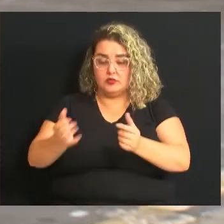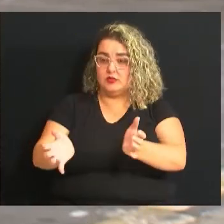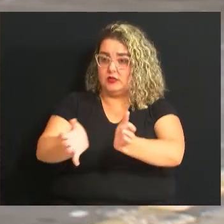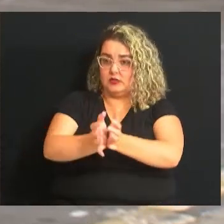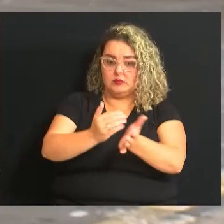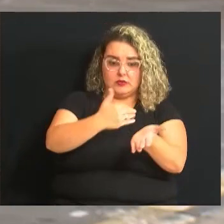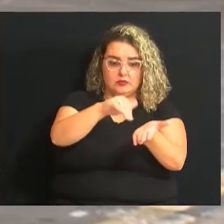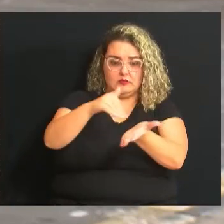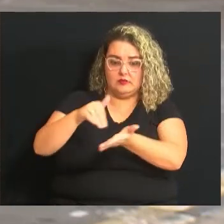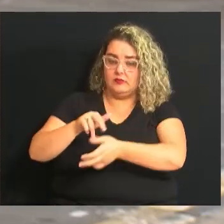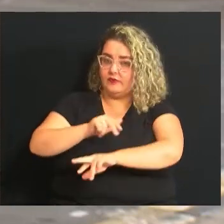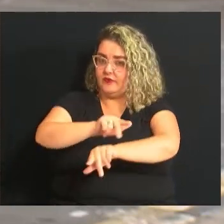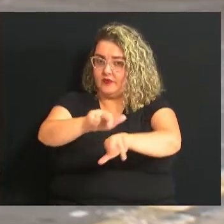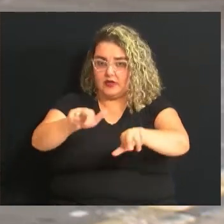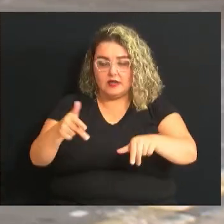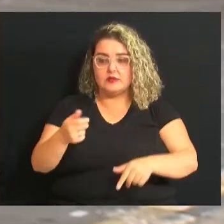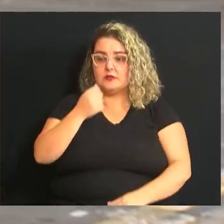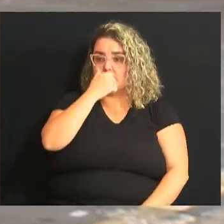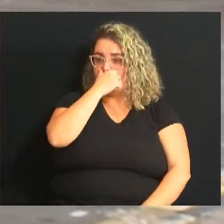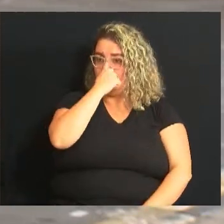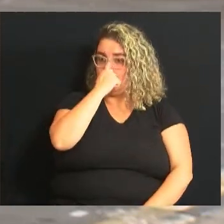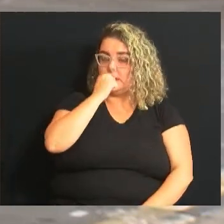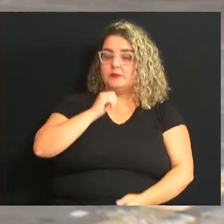de secretários, né, diversos secretários